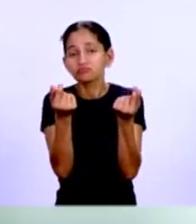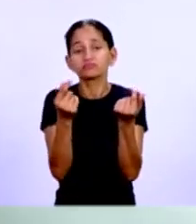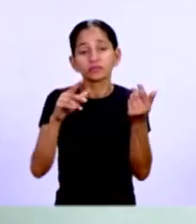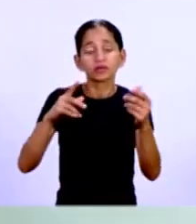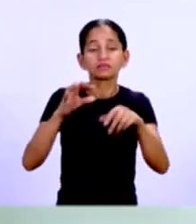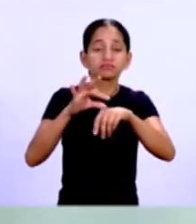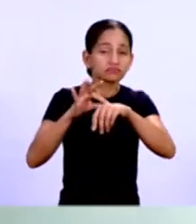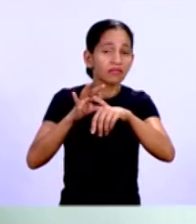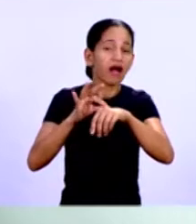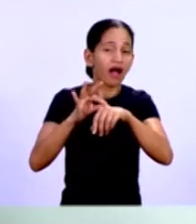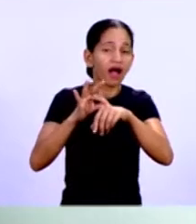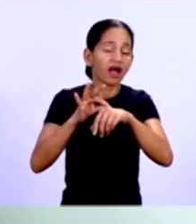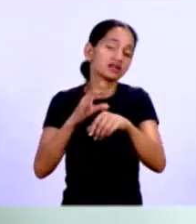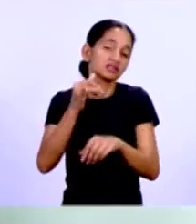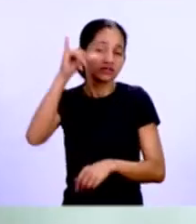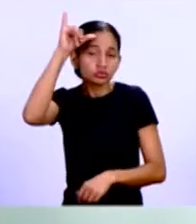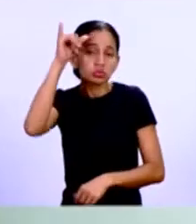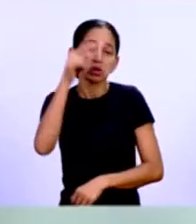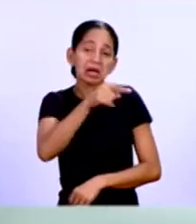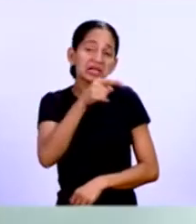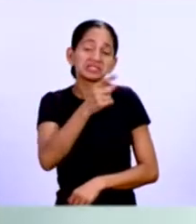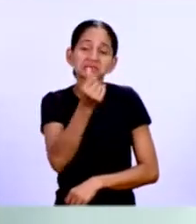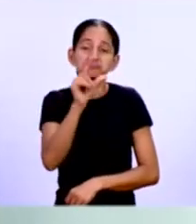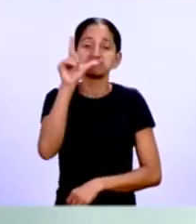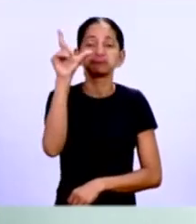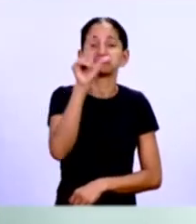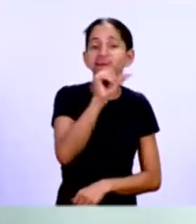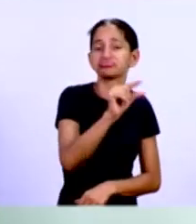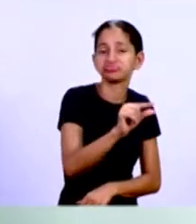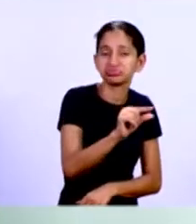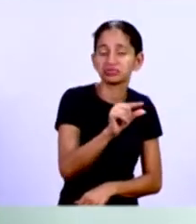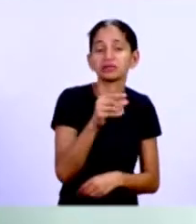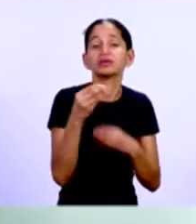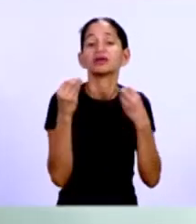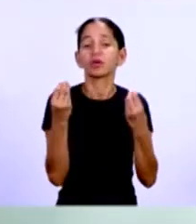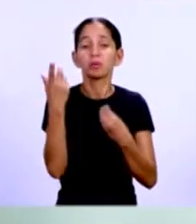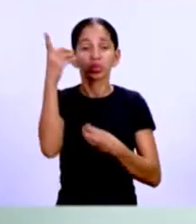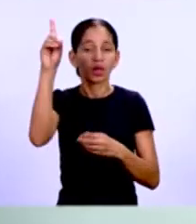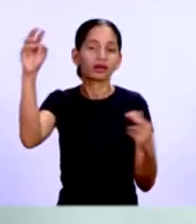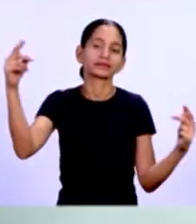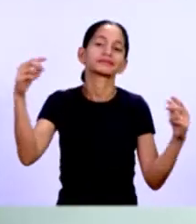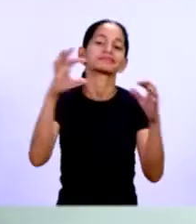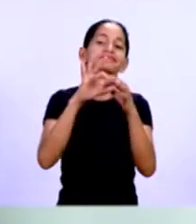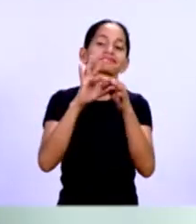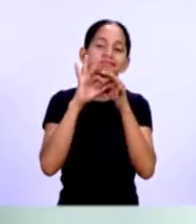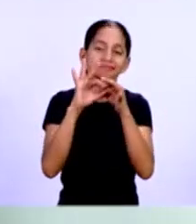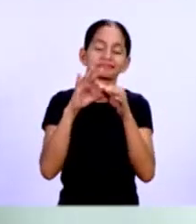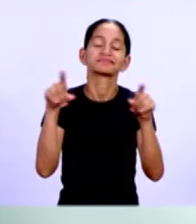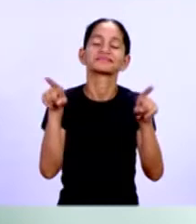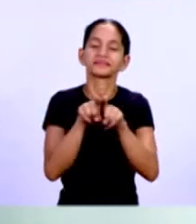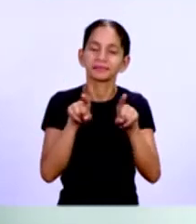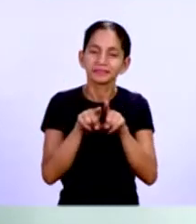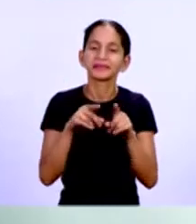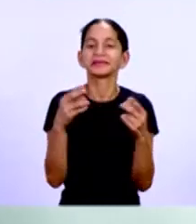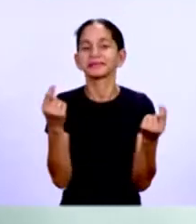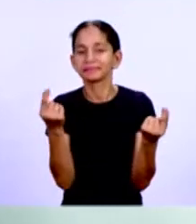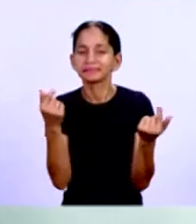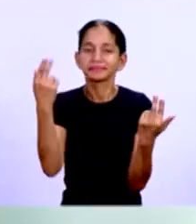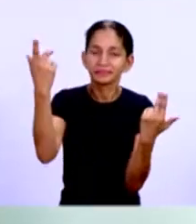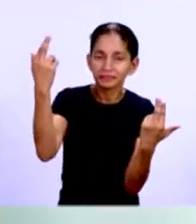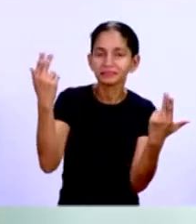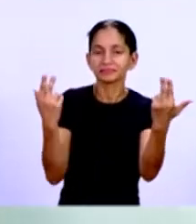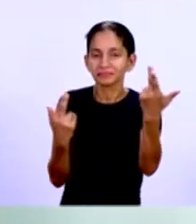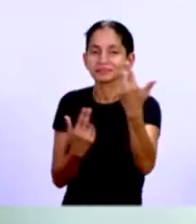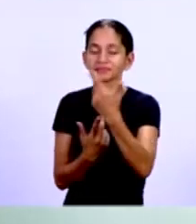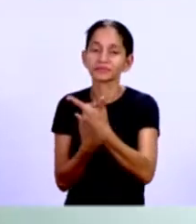da arroba pode oscilar muito. O dólar também é um fator que influencia o preço da arroba, assim como influencia o preço tanto do café quanto